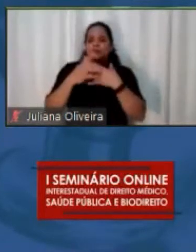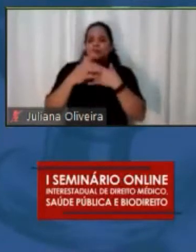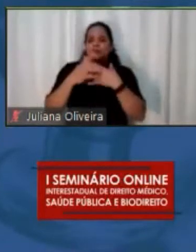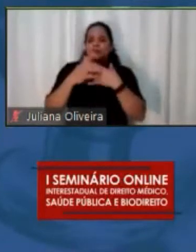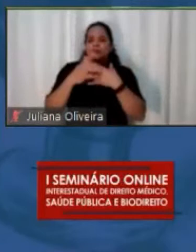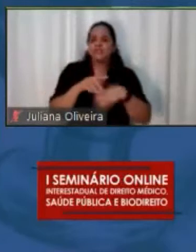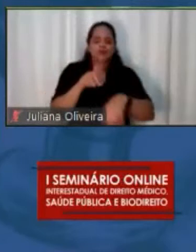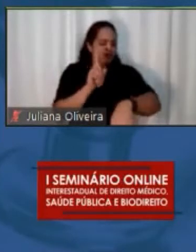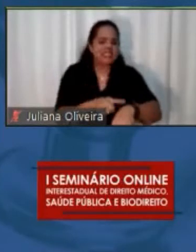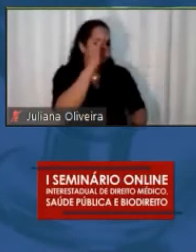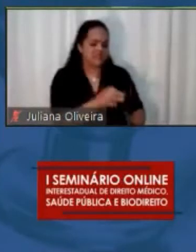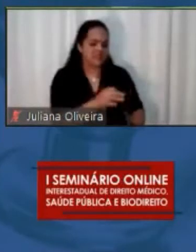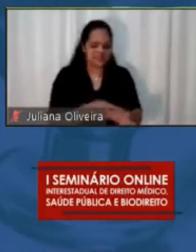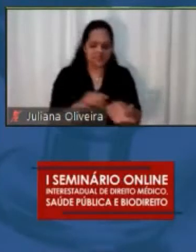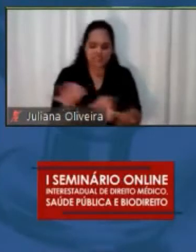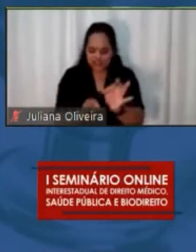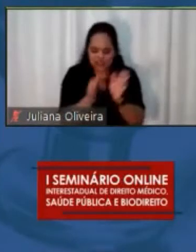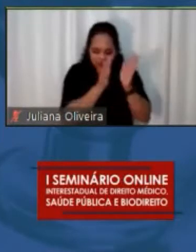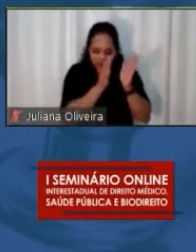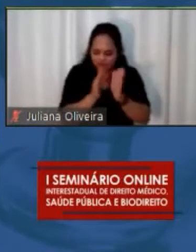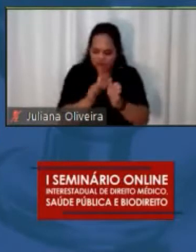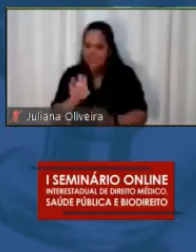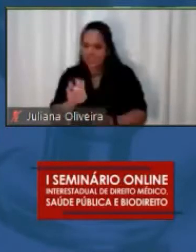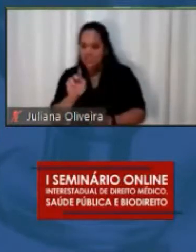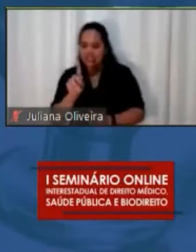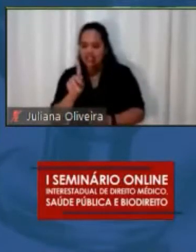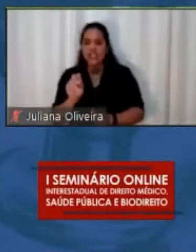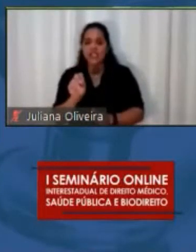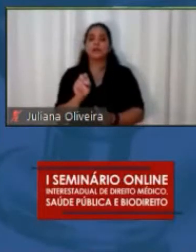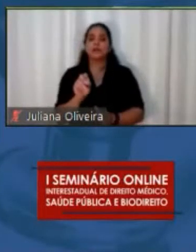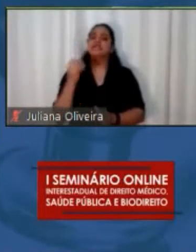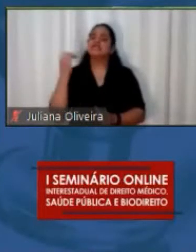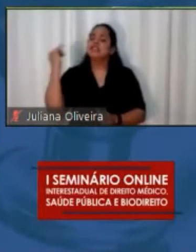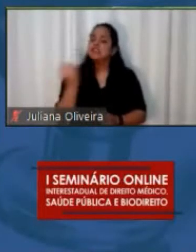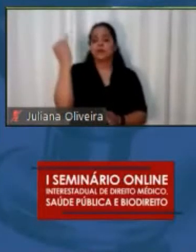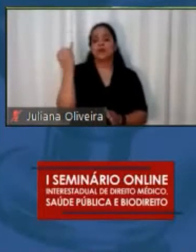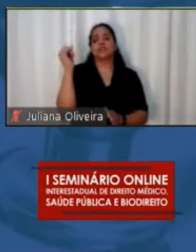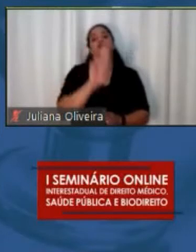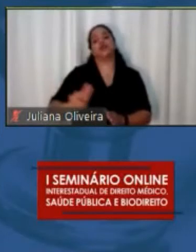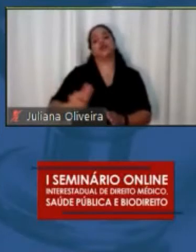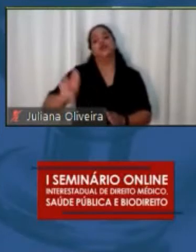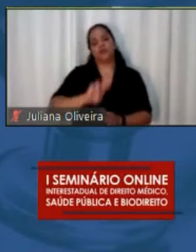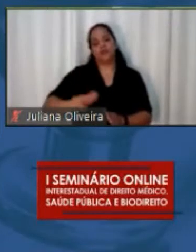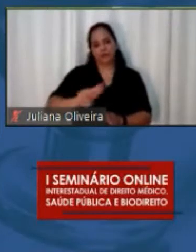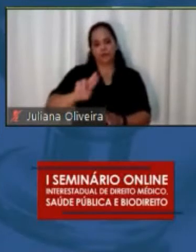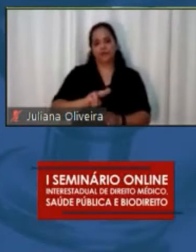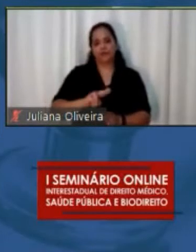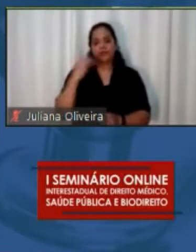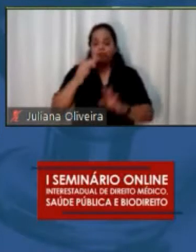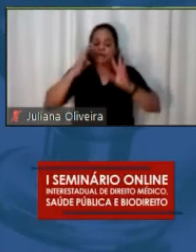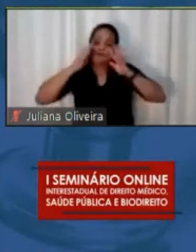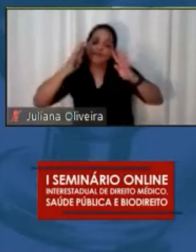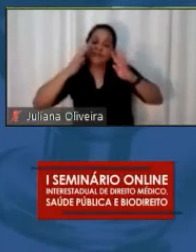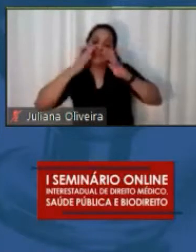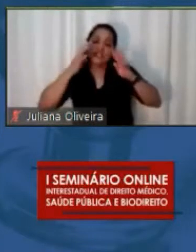com a eritropoetina, vale a pena utilizar. Isso, eu trouxe essa atenção para que nós possamos transpor